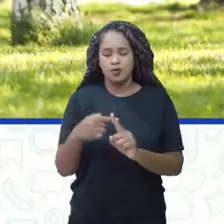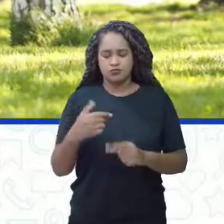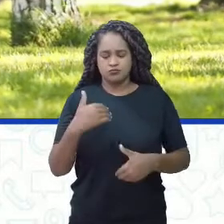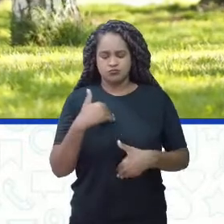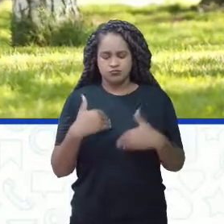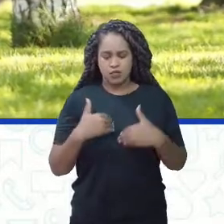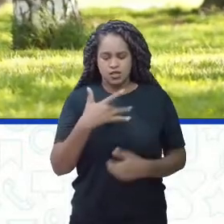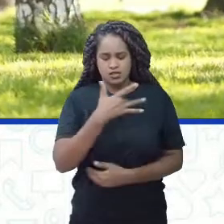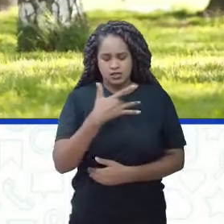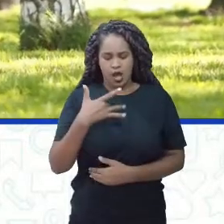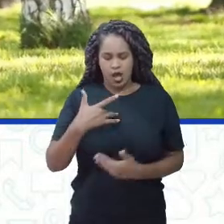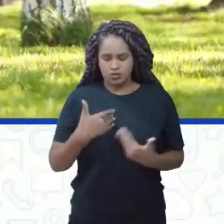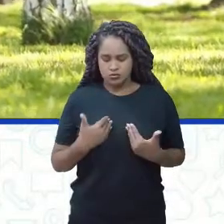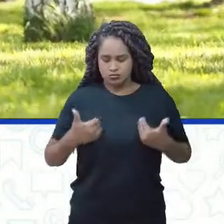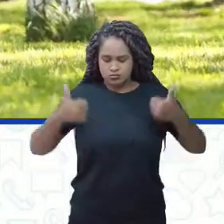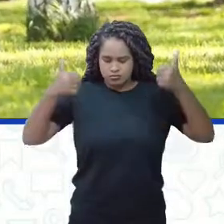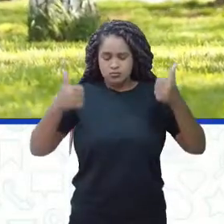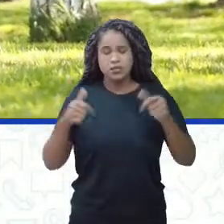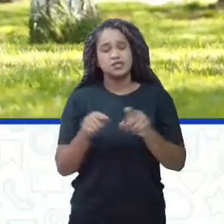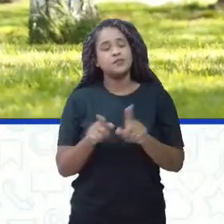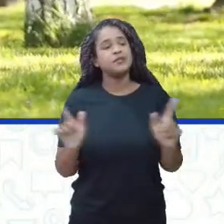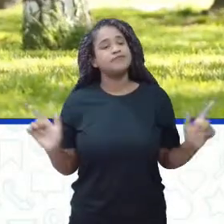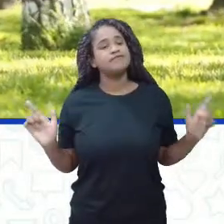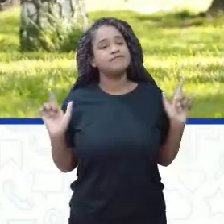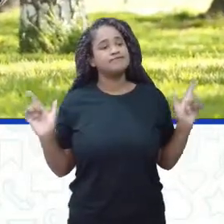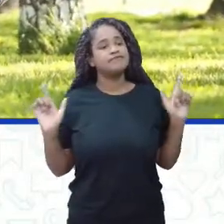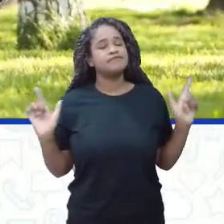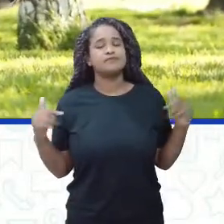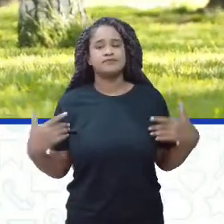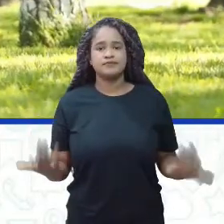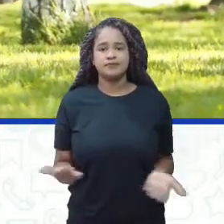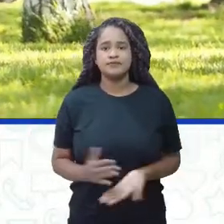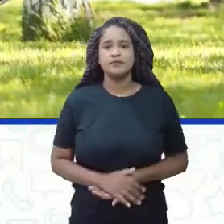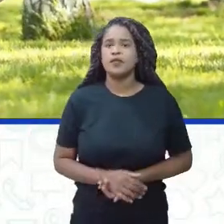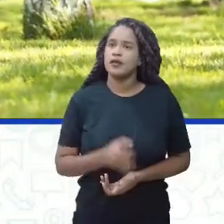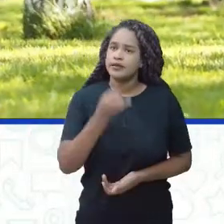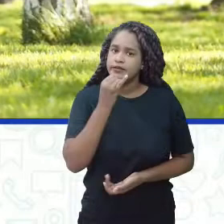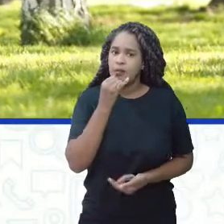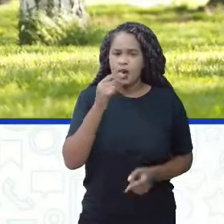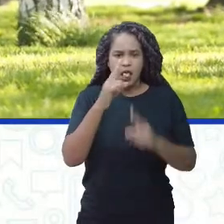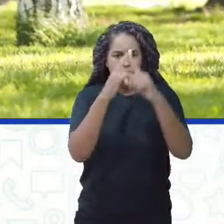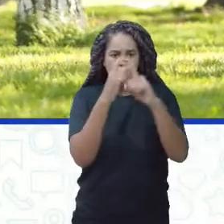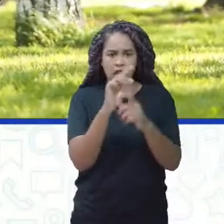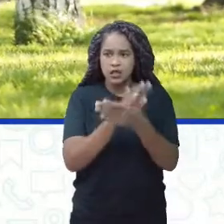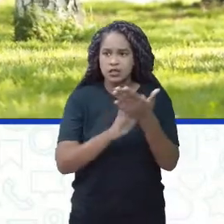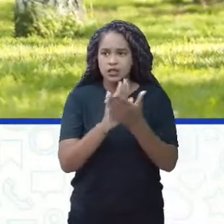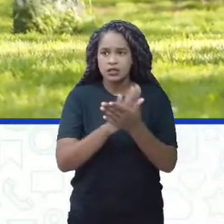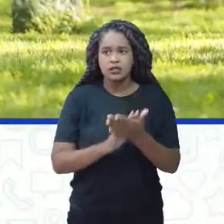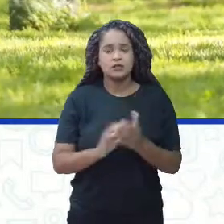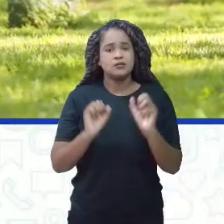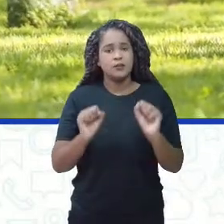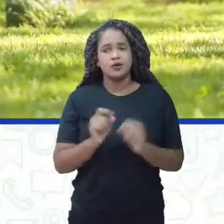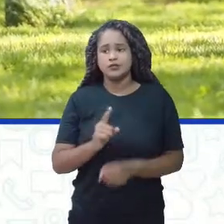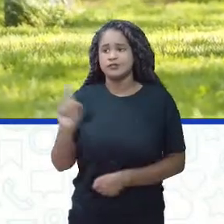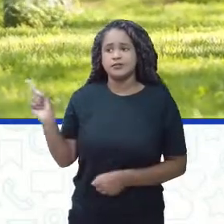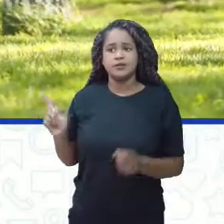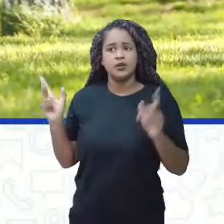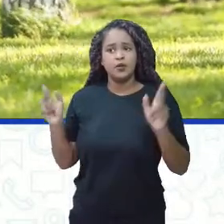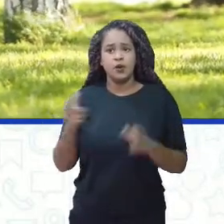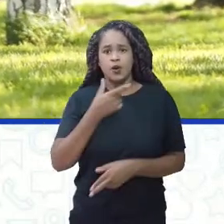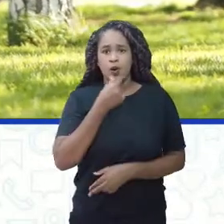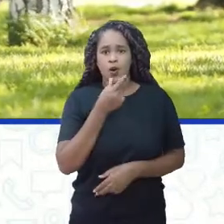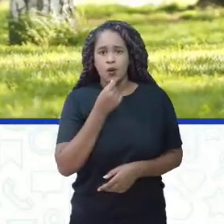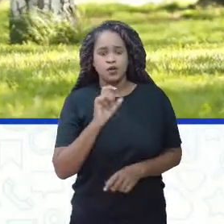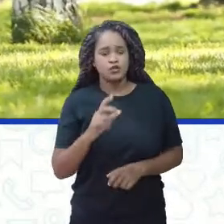em forma de lazer, né? Pensem aí que não tem a competição, a pessoa pode ir lá, ficar paradinho igual esse cara tá aí tentando se equilibrar,